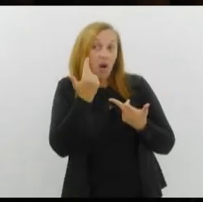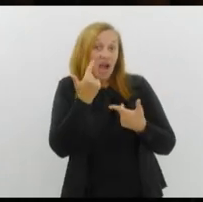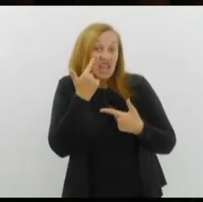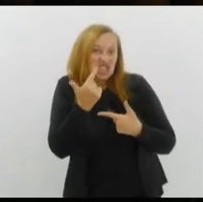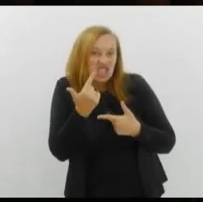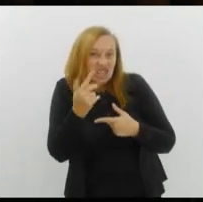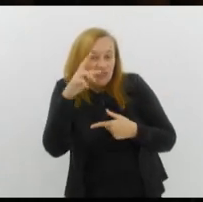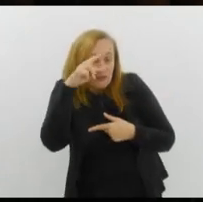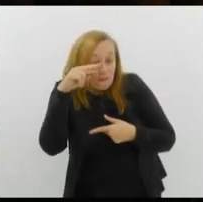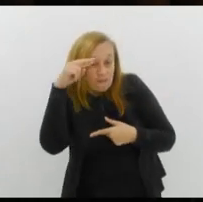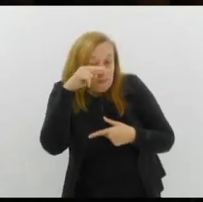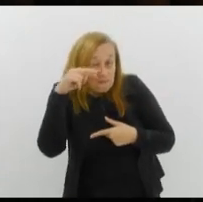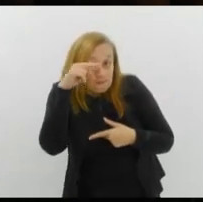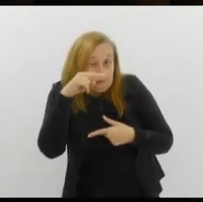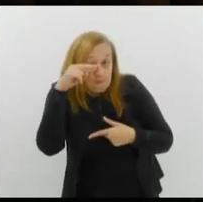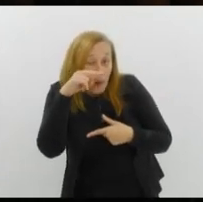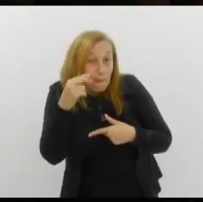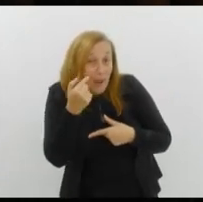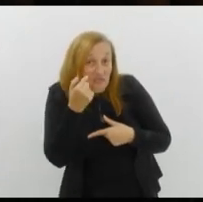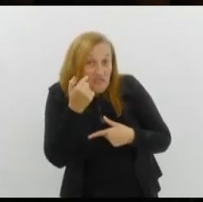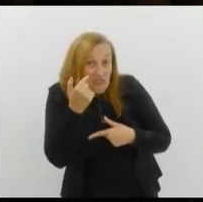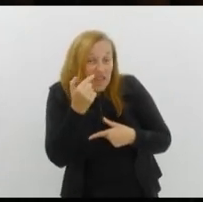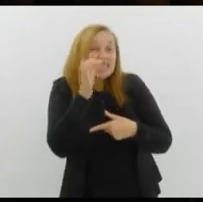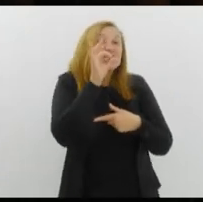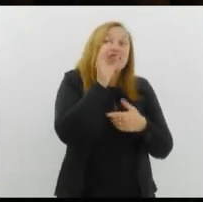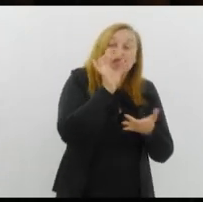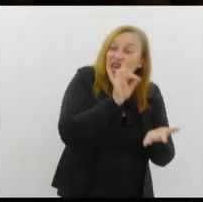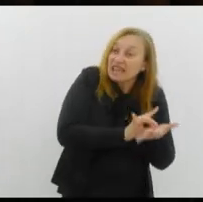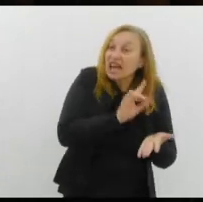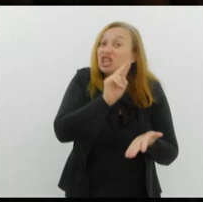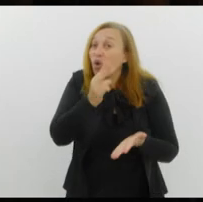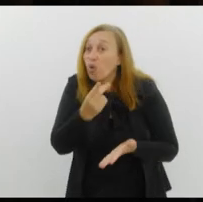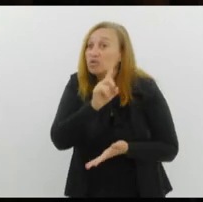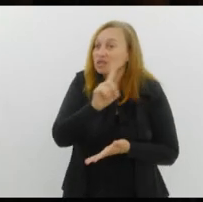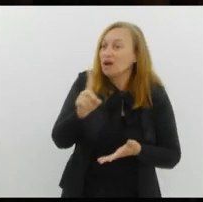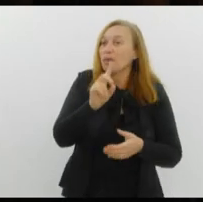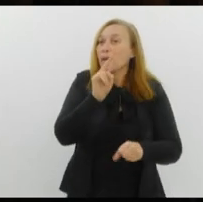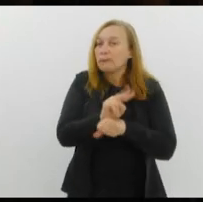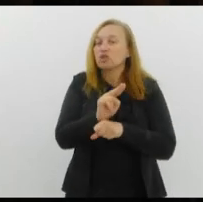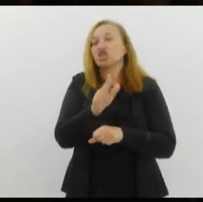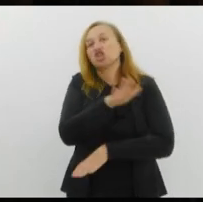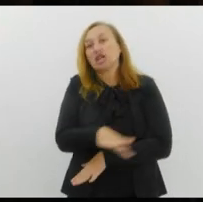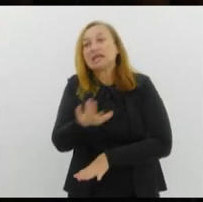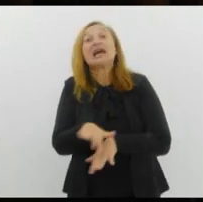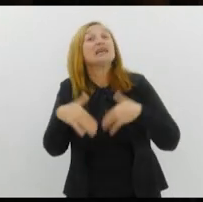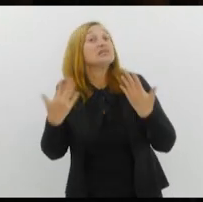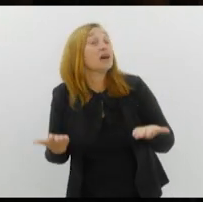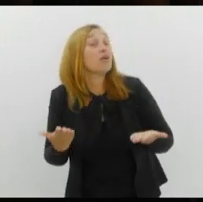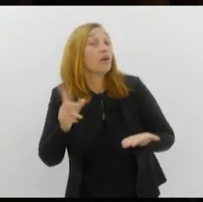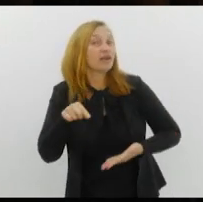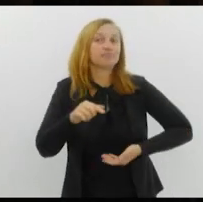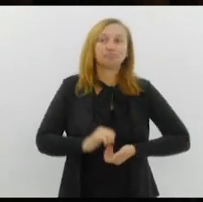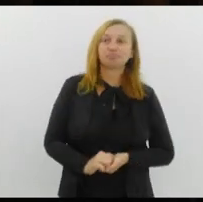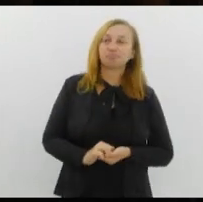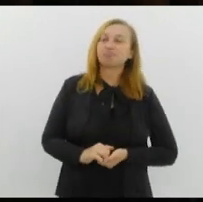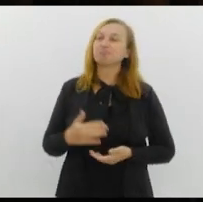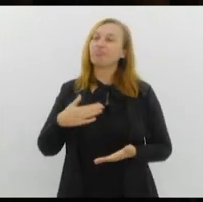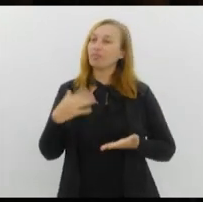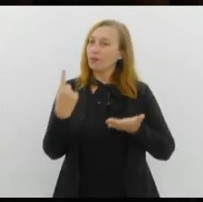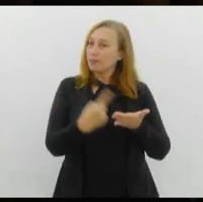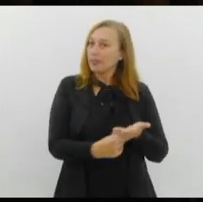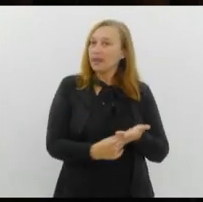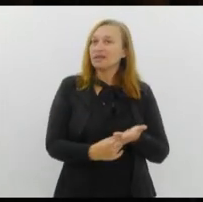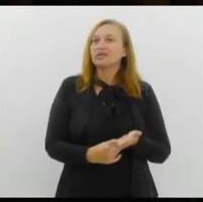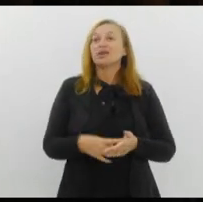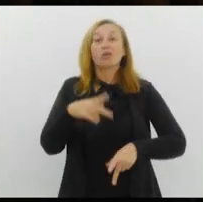ficar caçando para botar e protegendo as suas crianças. Então é isso, meu compromisso com o